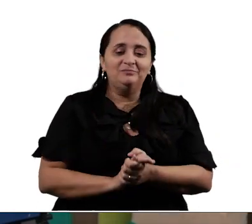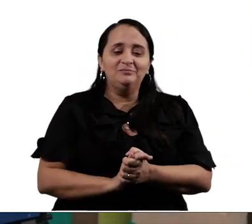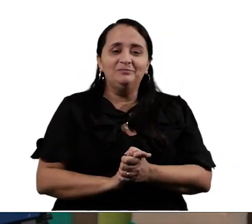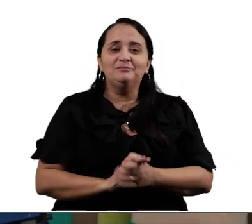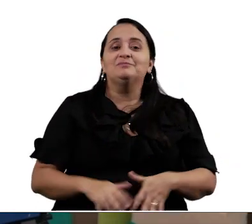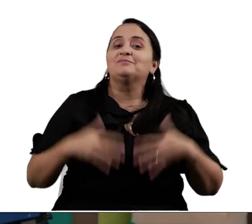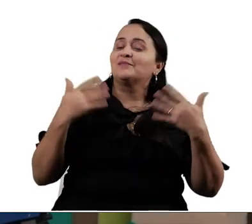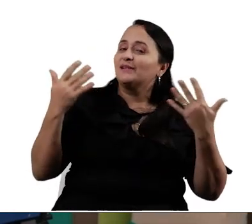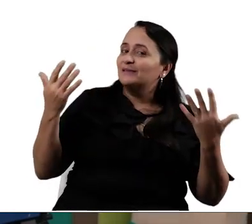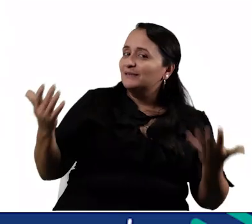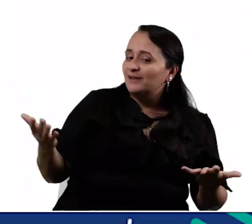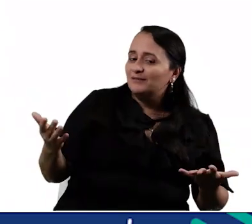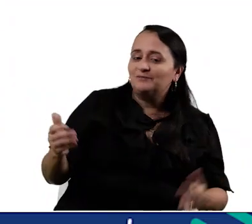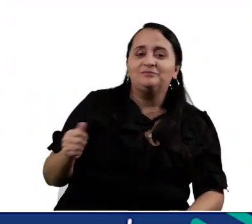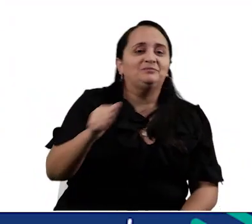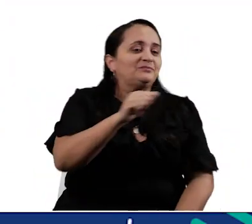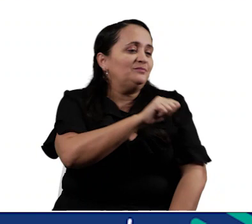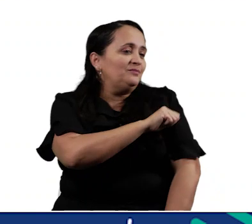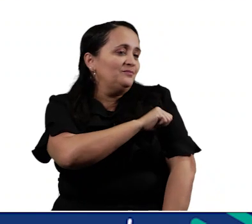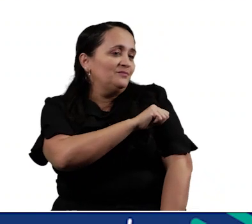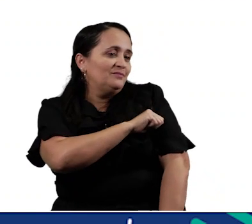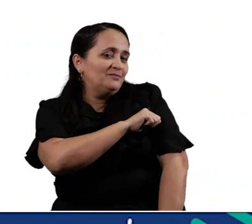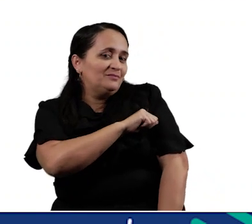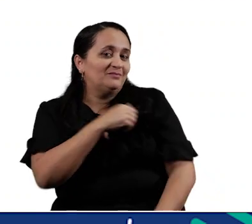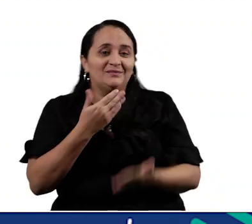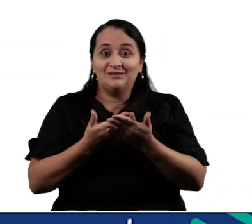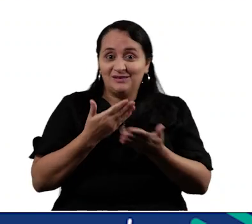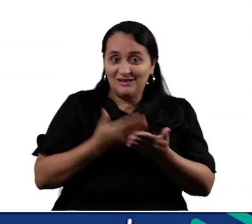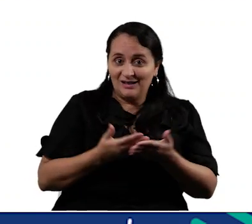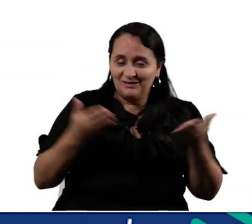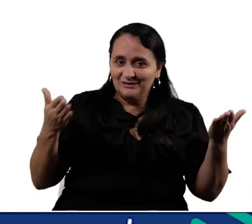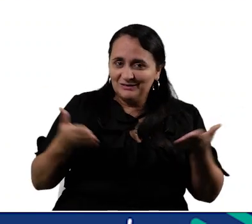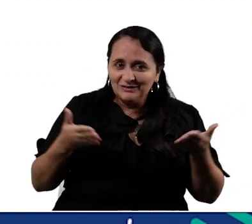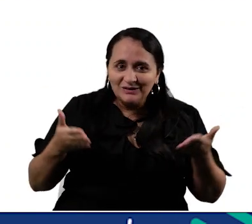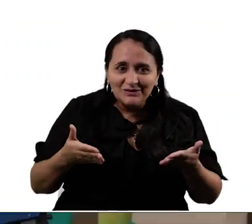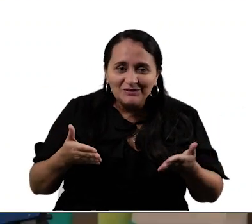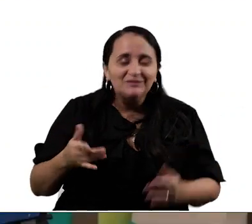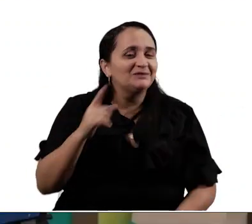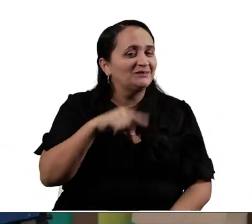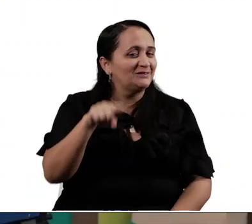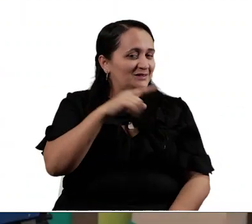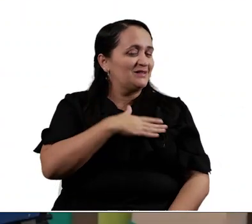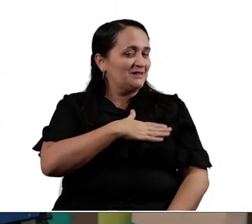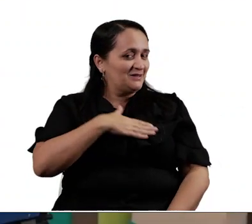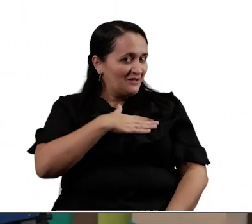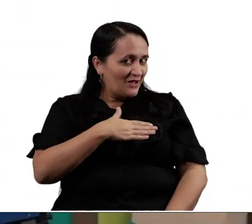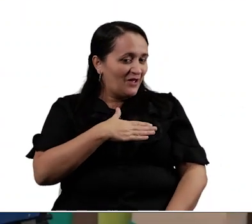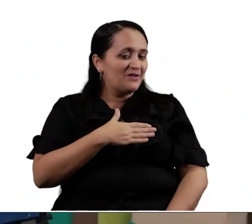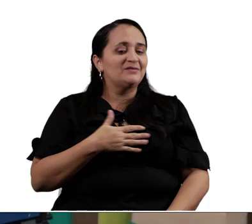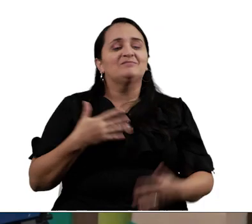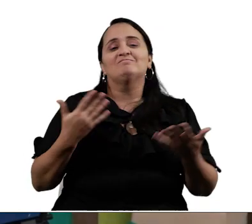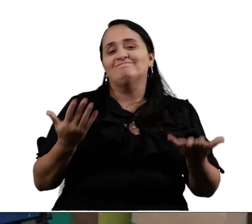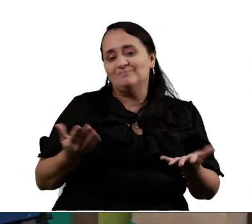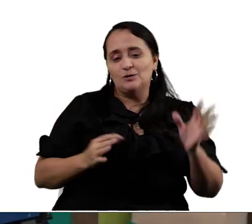de hoje vai ser contos africanos. Vocês gostam de ouvir contos? Então, se prepare